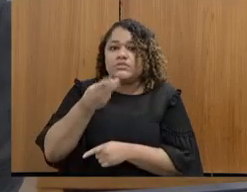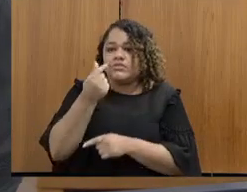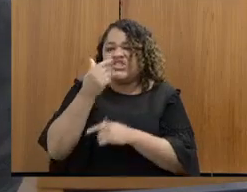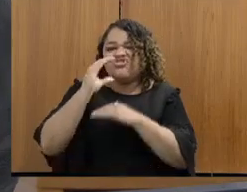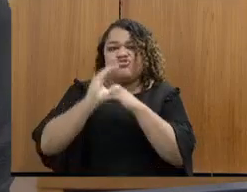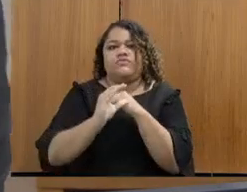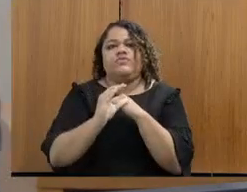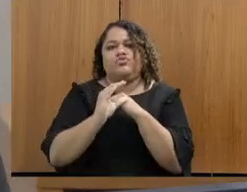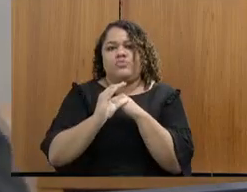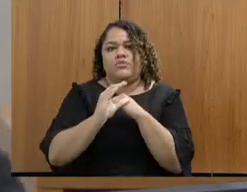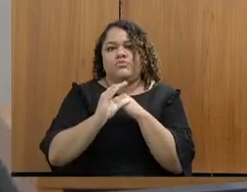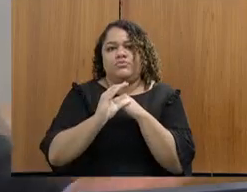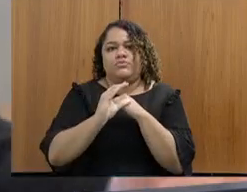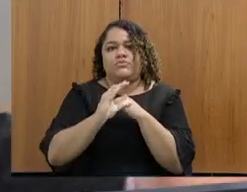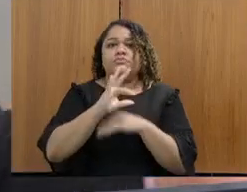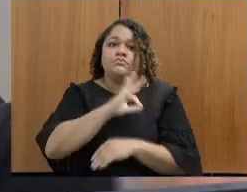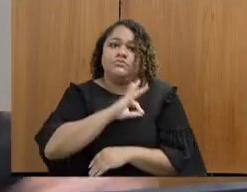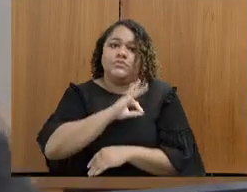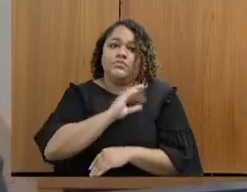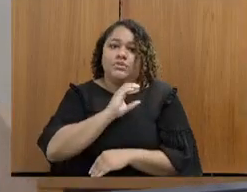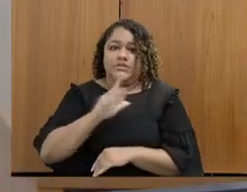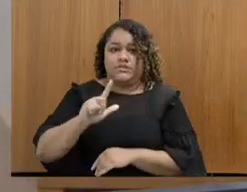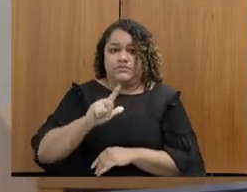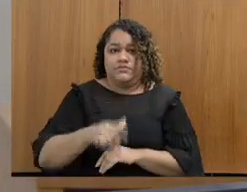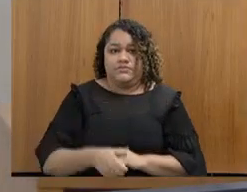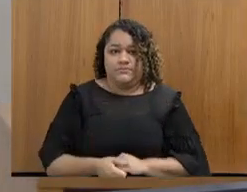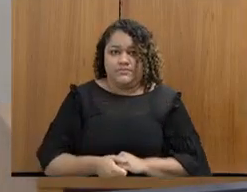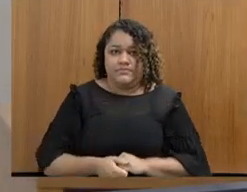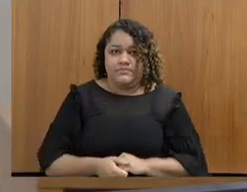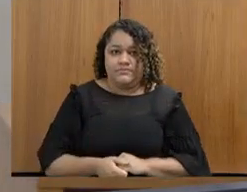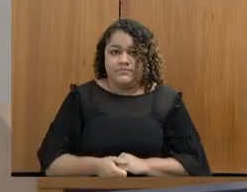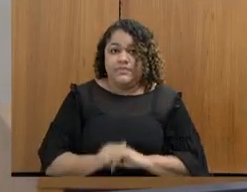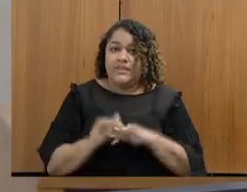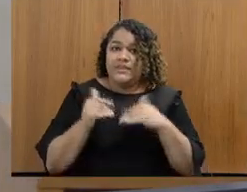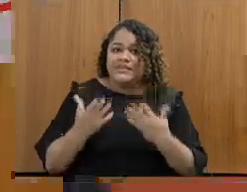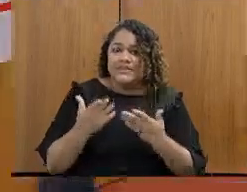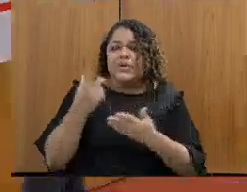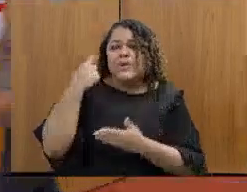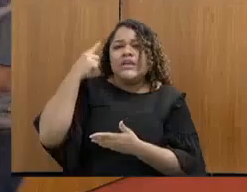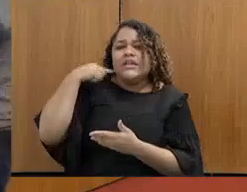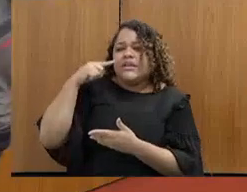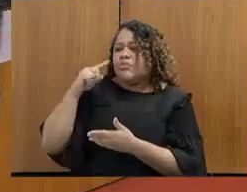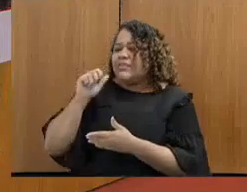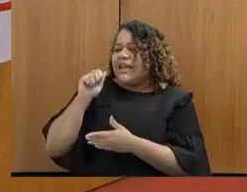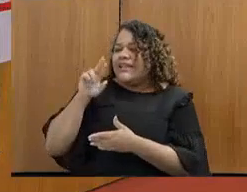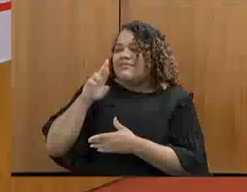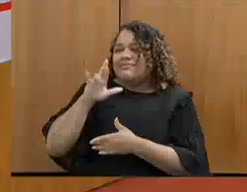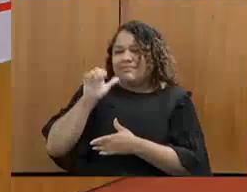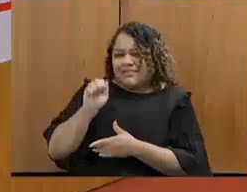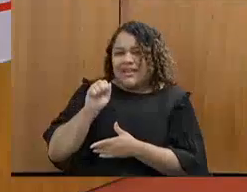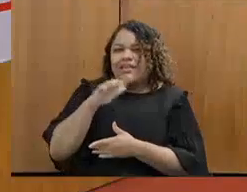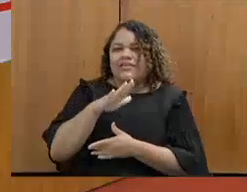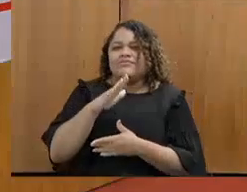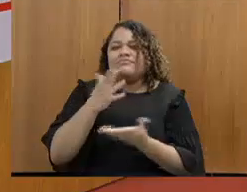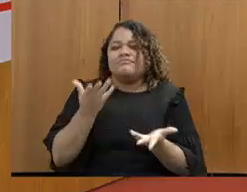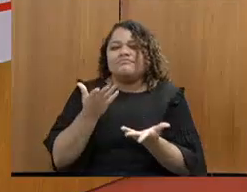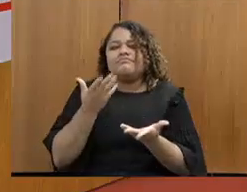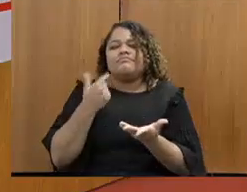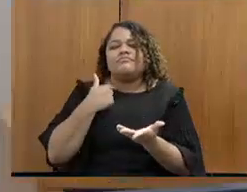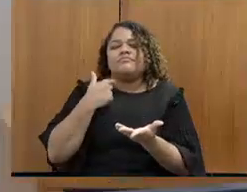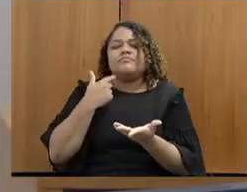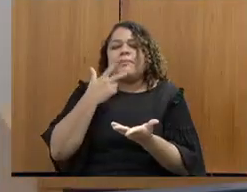4 milhões de investimento por isso Deputado André de Jesus que fica dependente do município